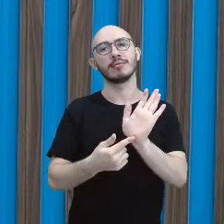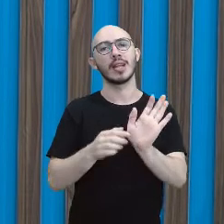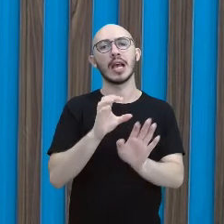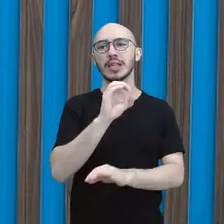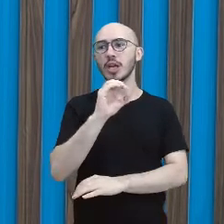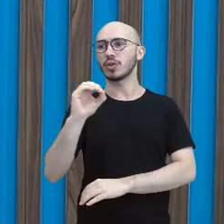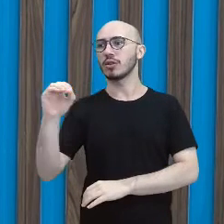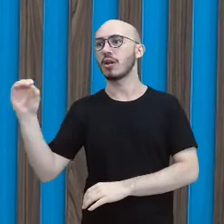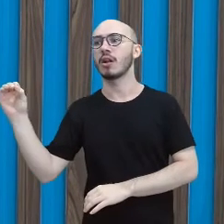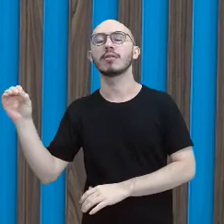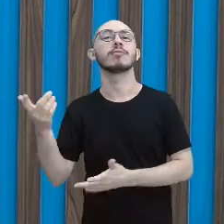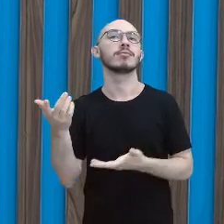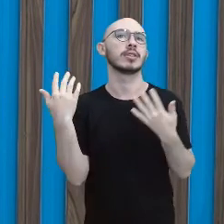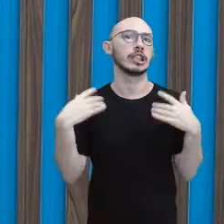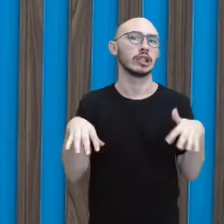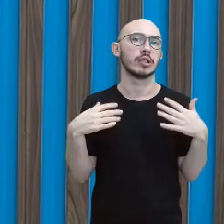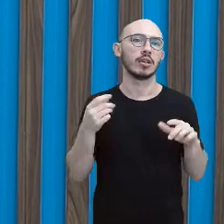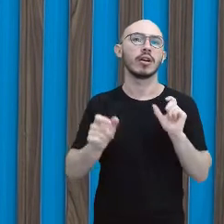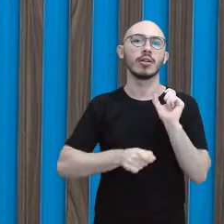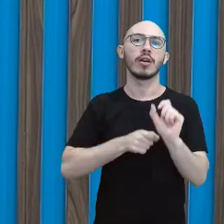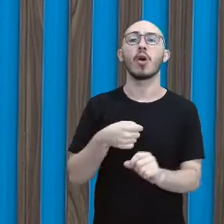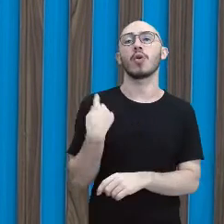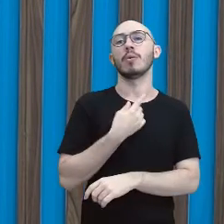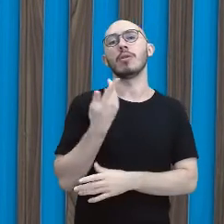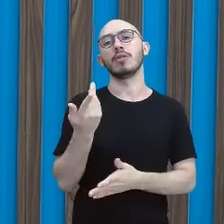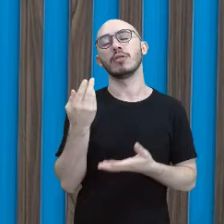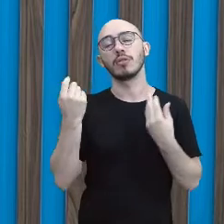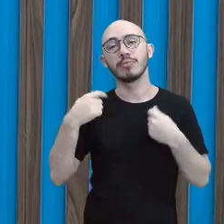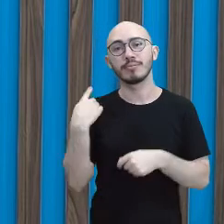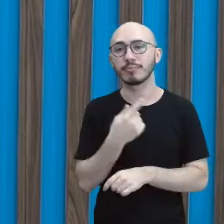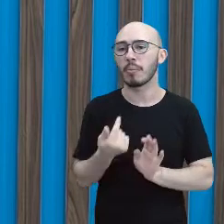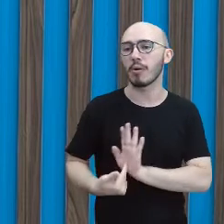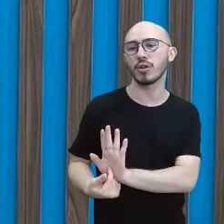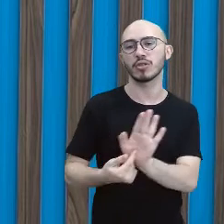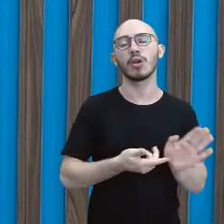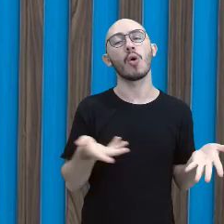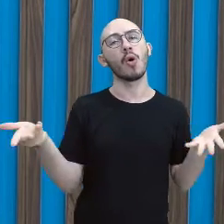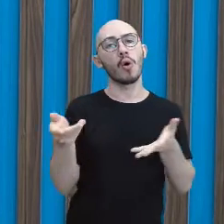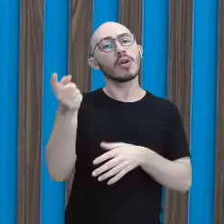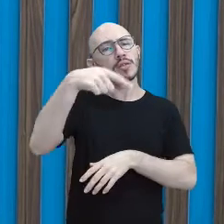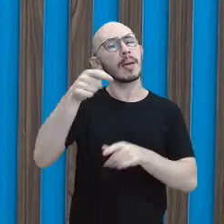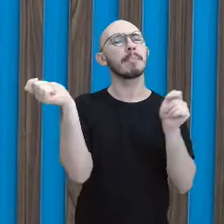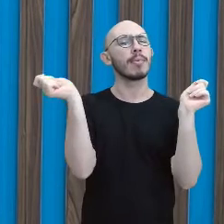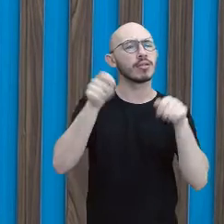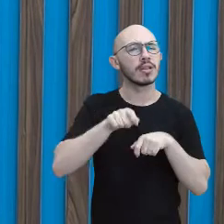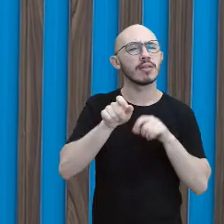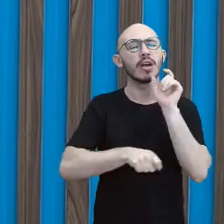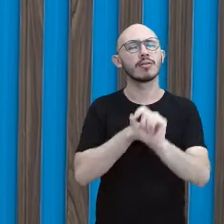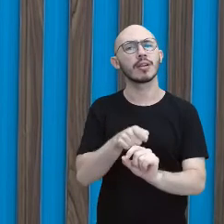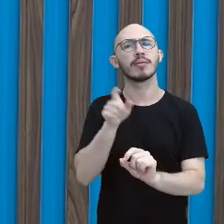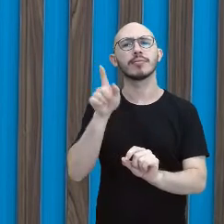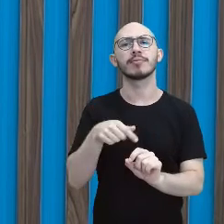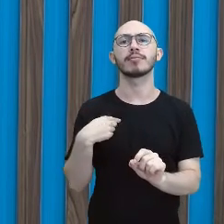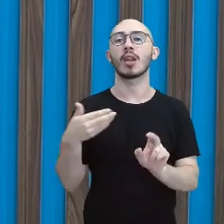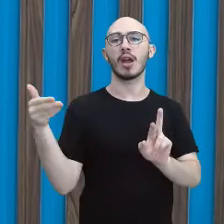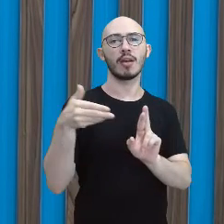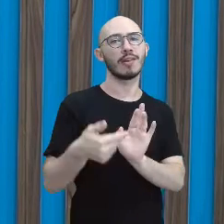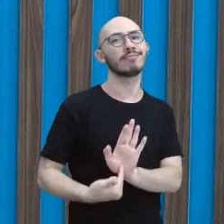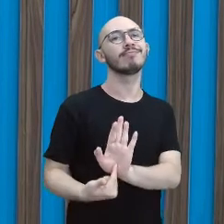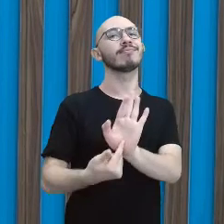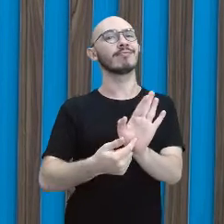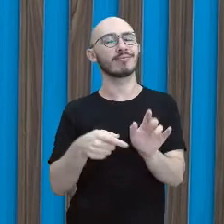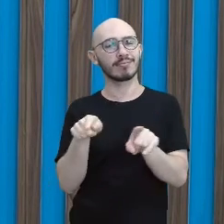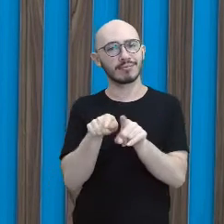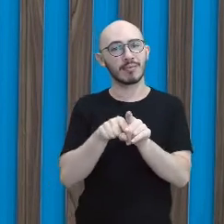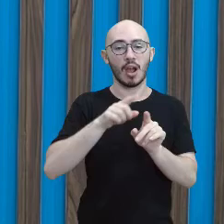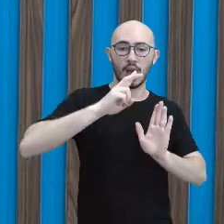zeros, né, ou um montão de dígitos. E a maneira que a gente está trazendo hoje é de você ter a possibilidade de colocar essa referência,